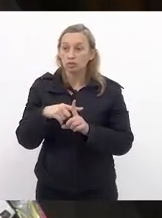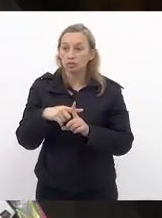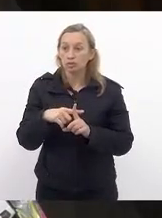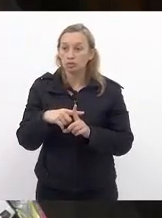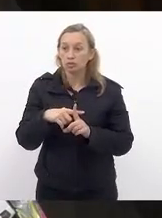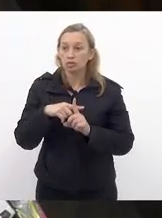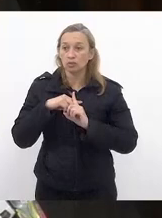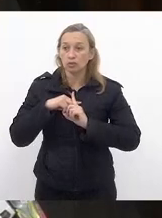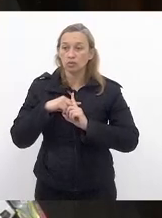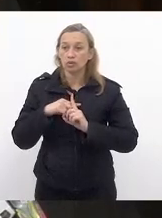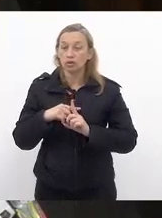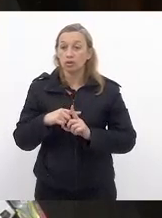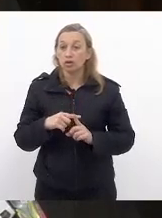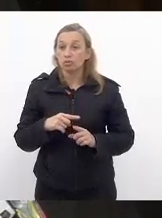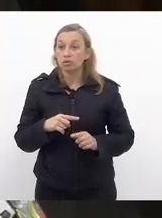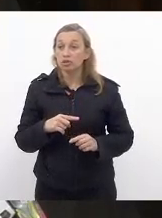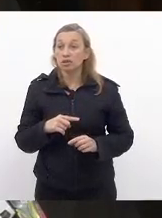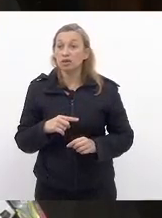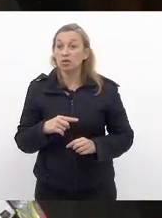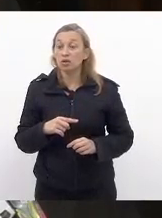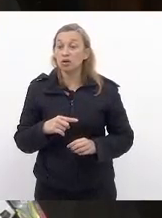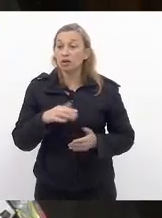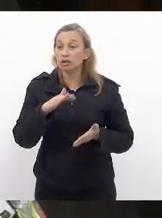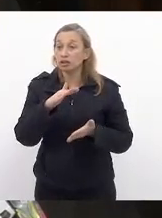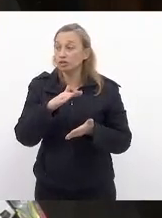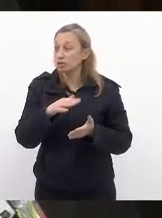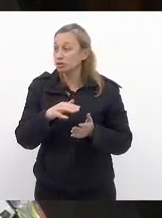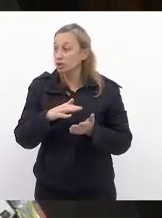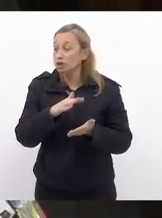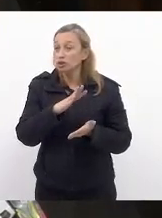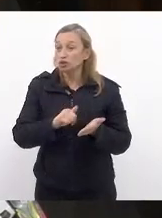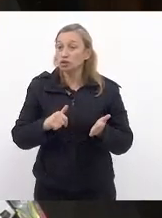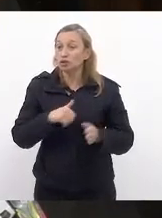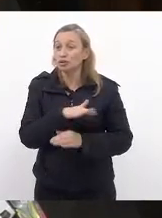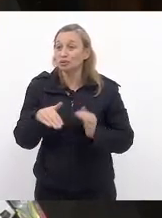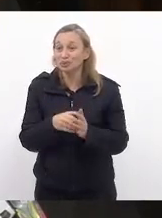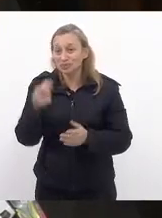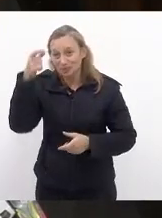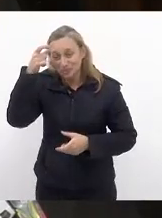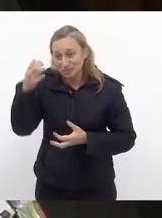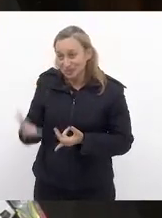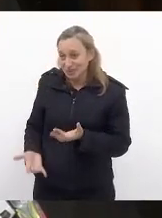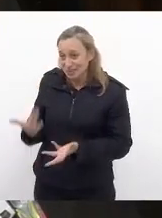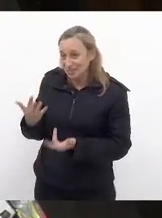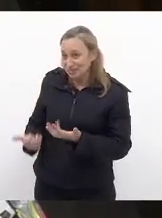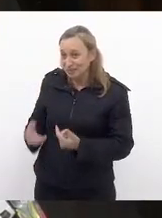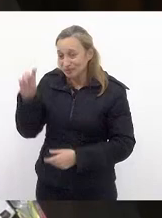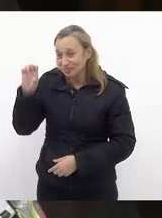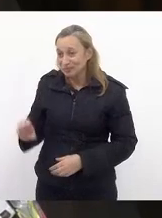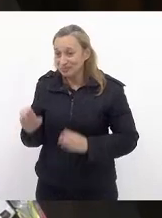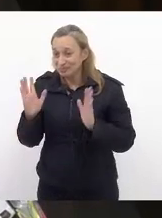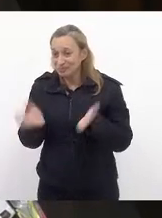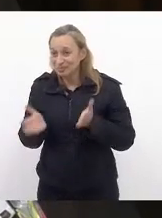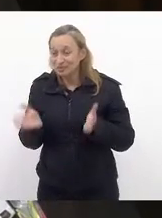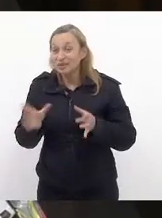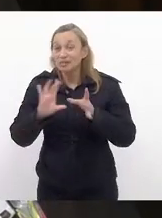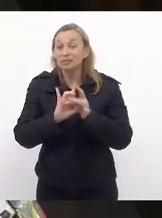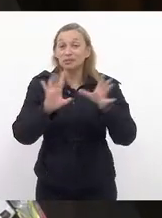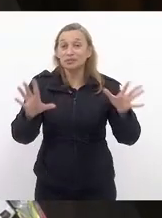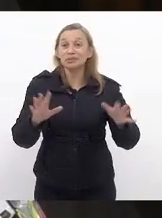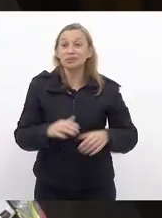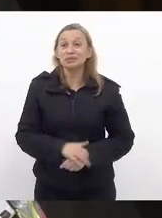peito exorcizou todos os demônios da esquerda que estavam aqui hoje viva a liberdade vou